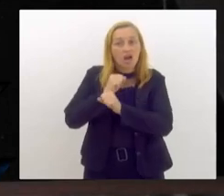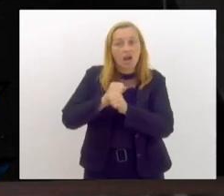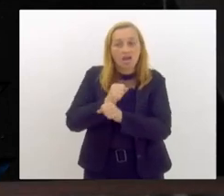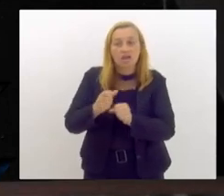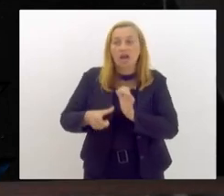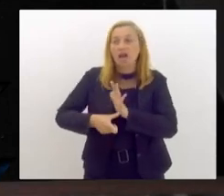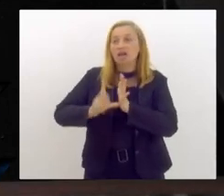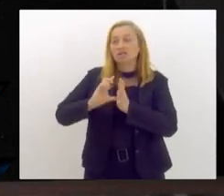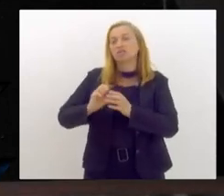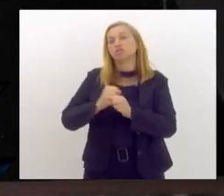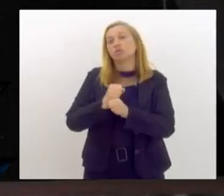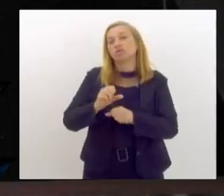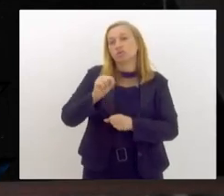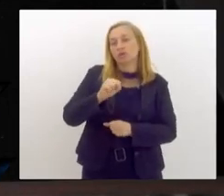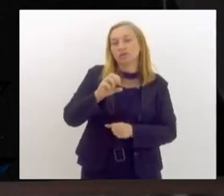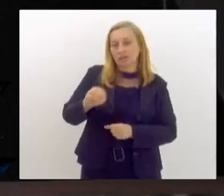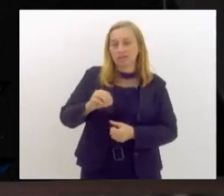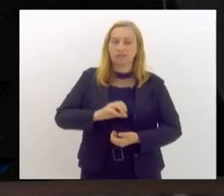80.